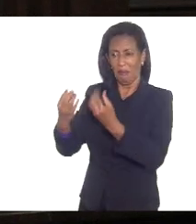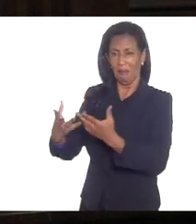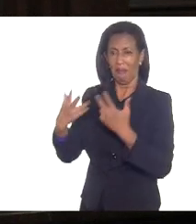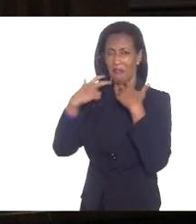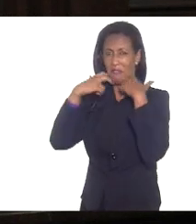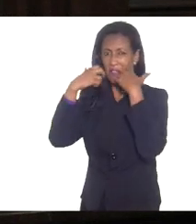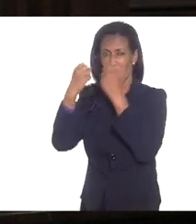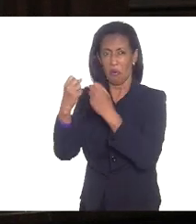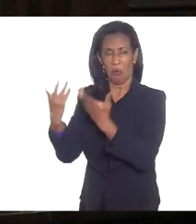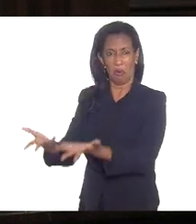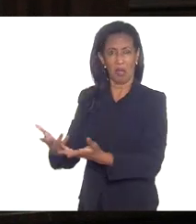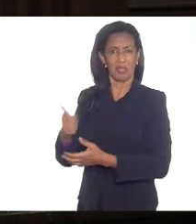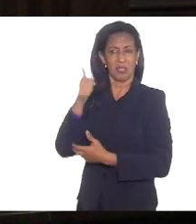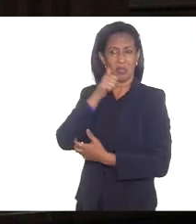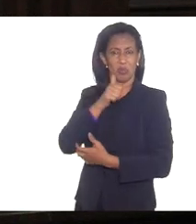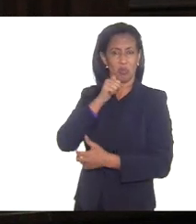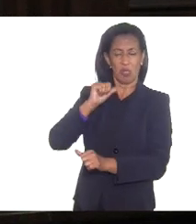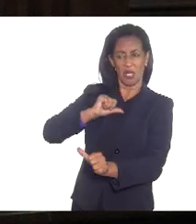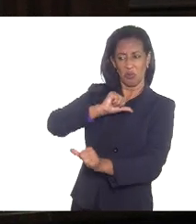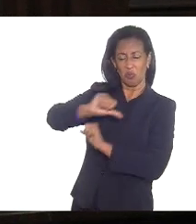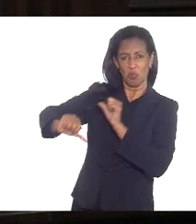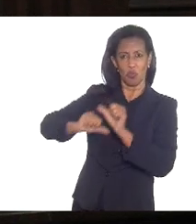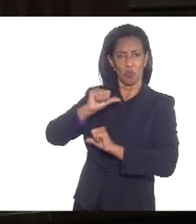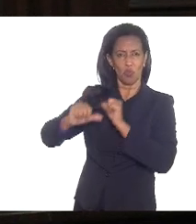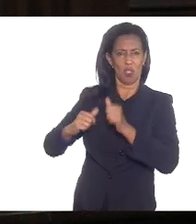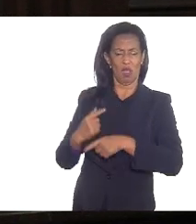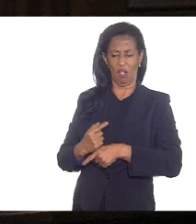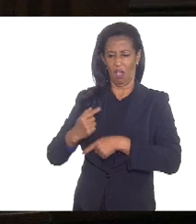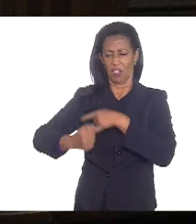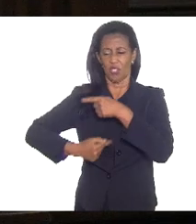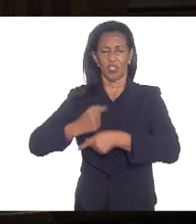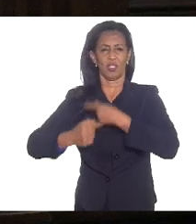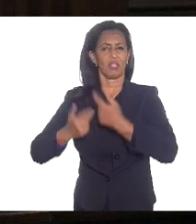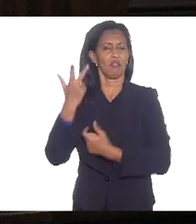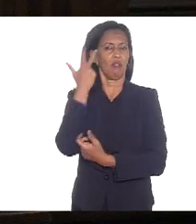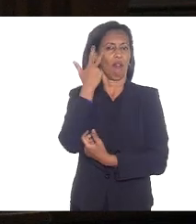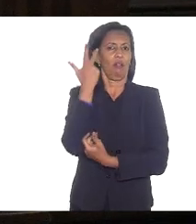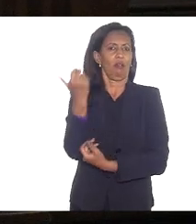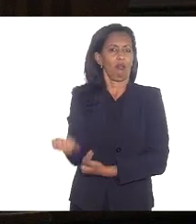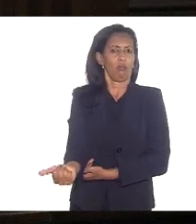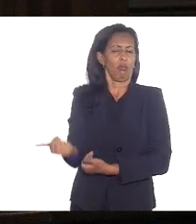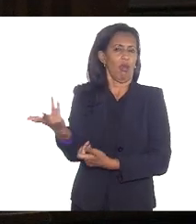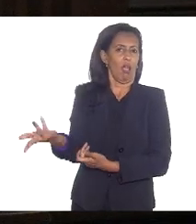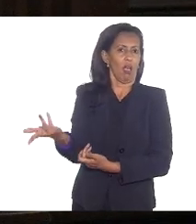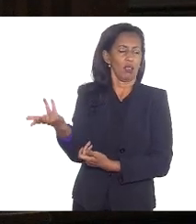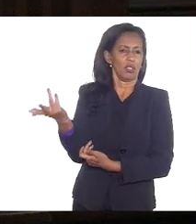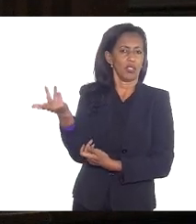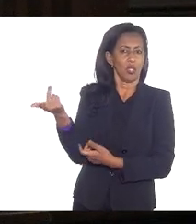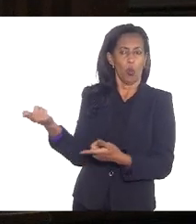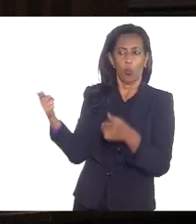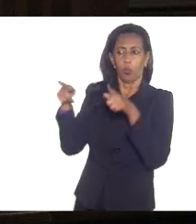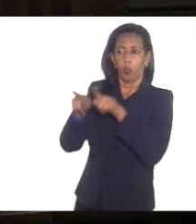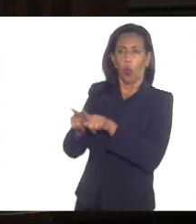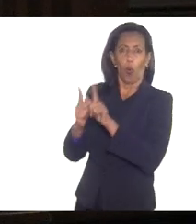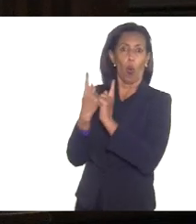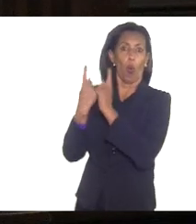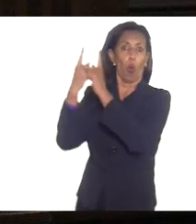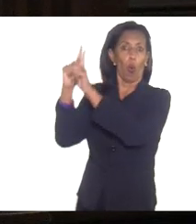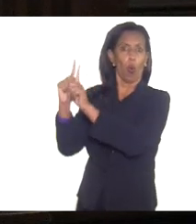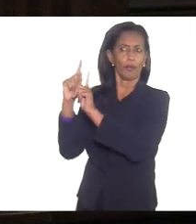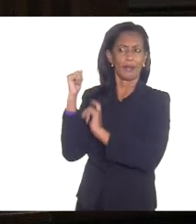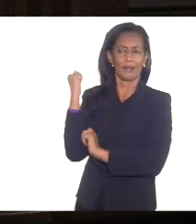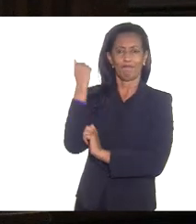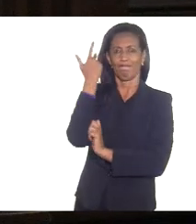vergonhosas. As suas mulheres mudaram as relações naturais em relações contra a natureza. Do